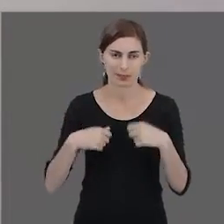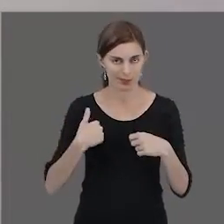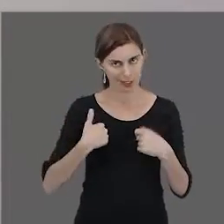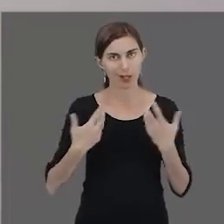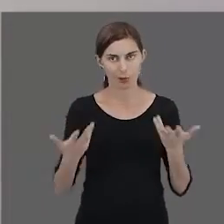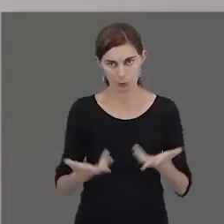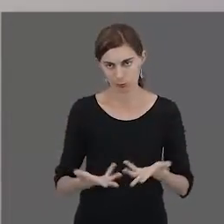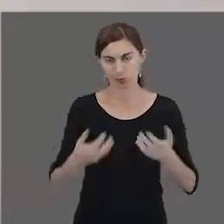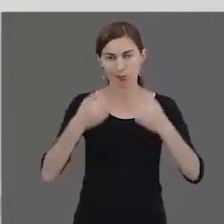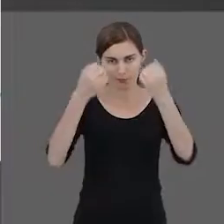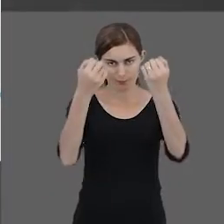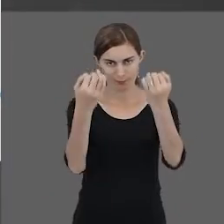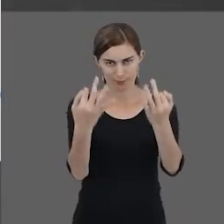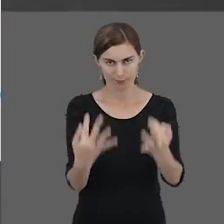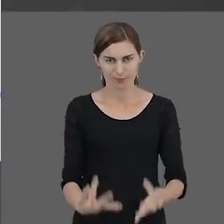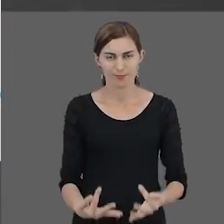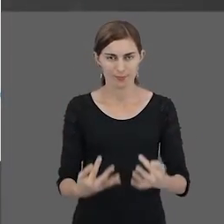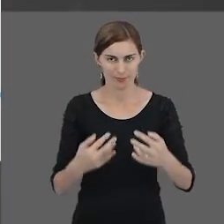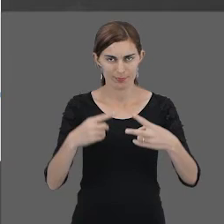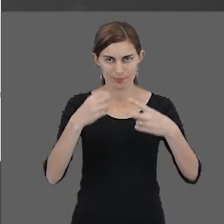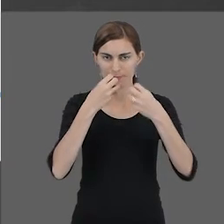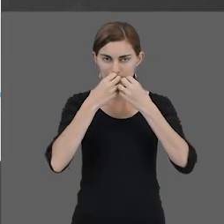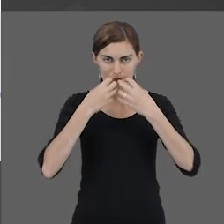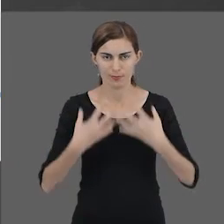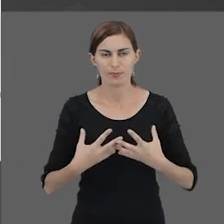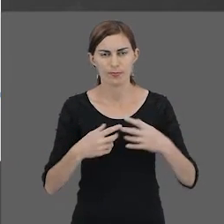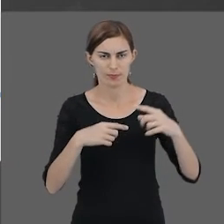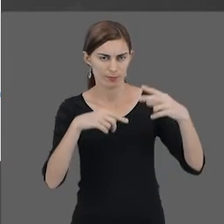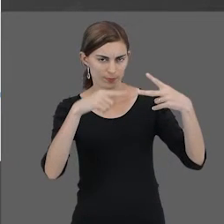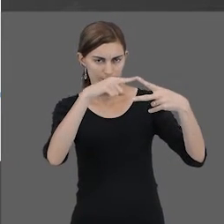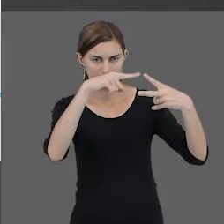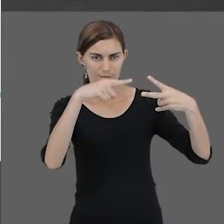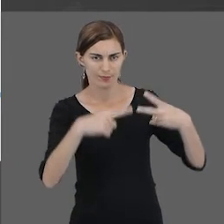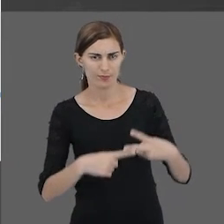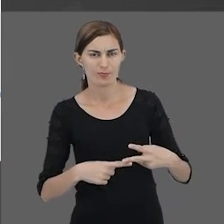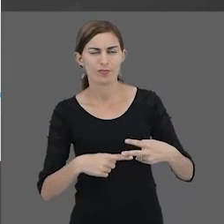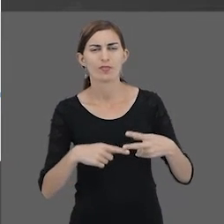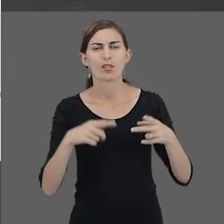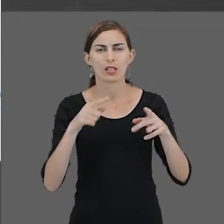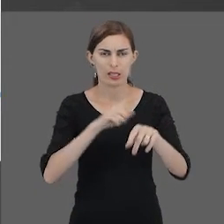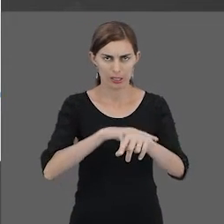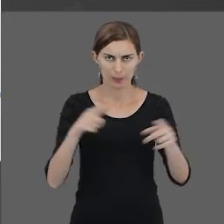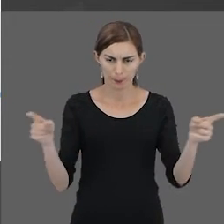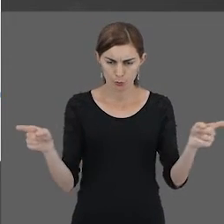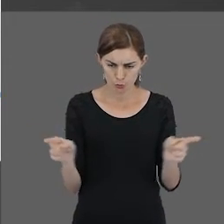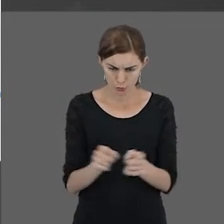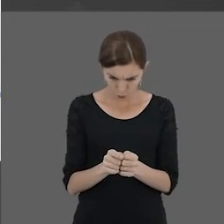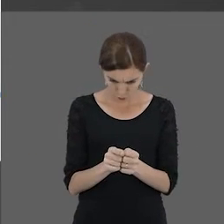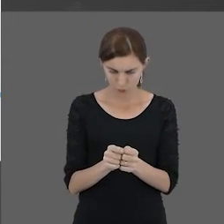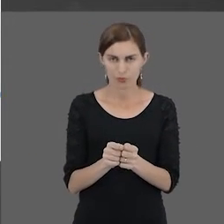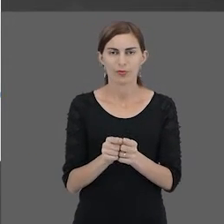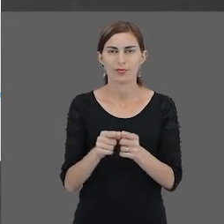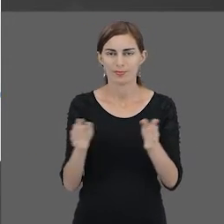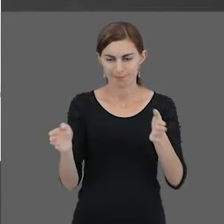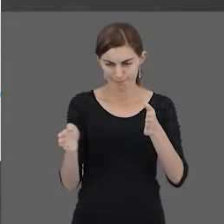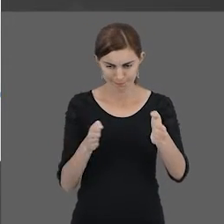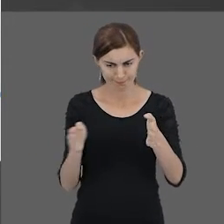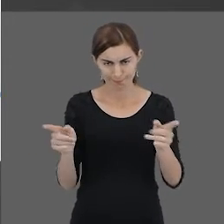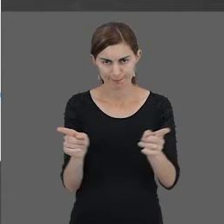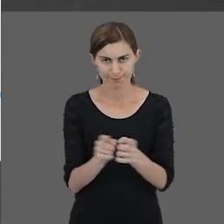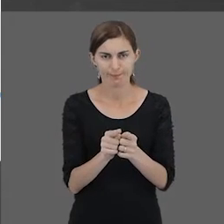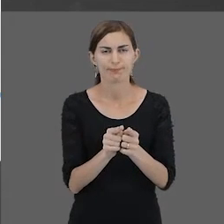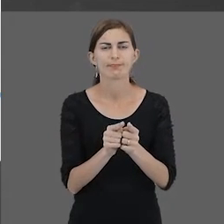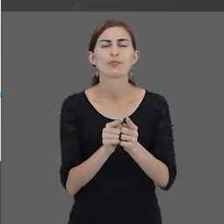trazer para vocês agora. Bom, com relação ao descumprimento do prazo ou a omissão, aqui eu trago como